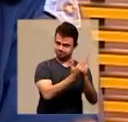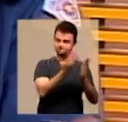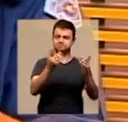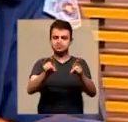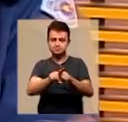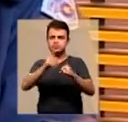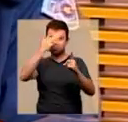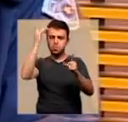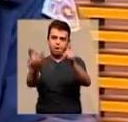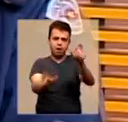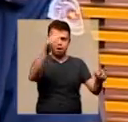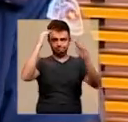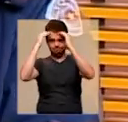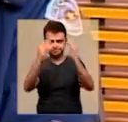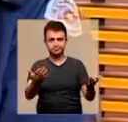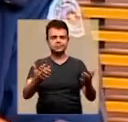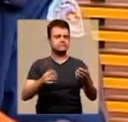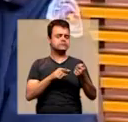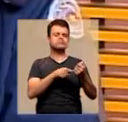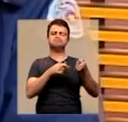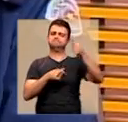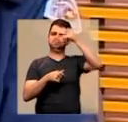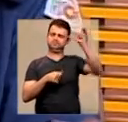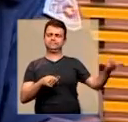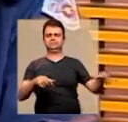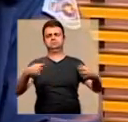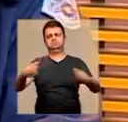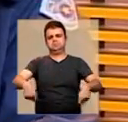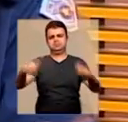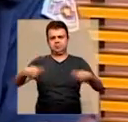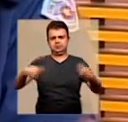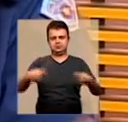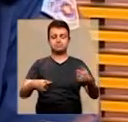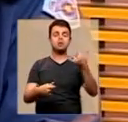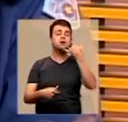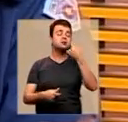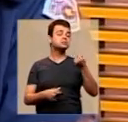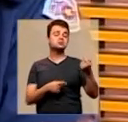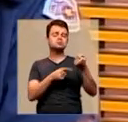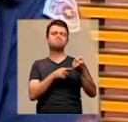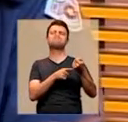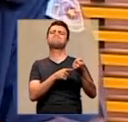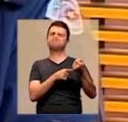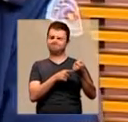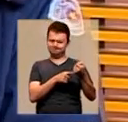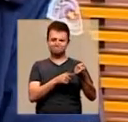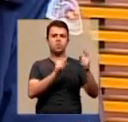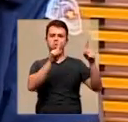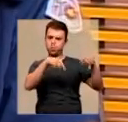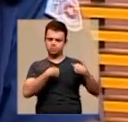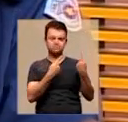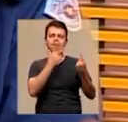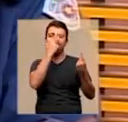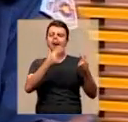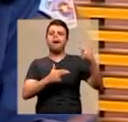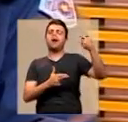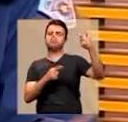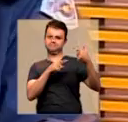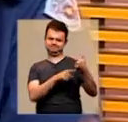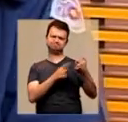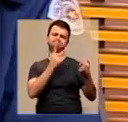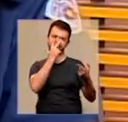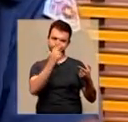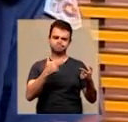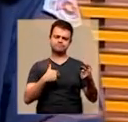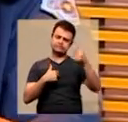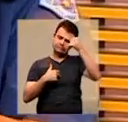né? E evitar o máximo de usar o celular. Então, a gente vê que o celular, ele tornou-se uma grande arma e isso a gente tem